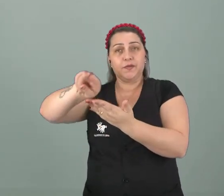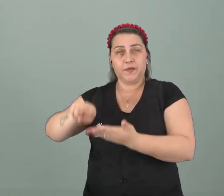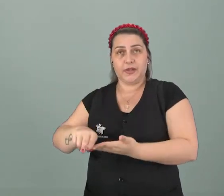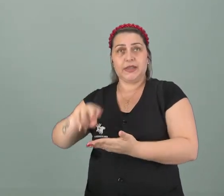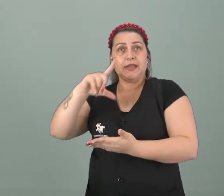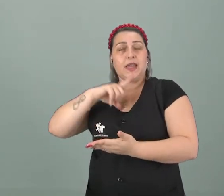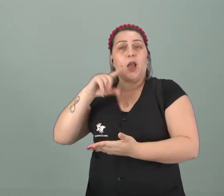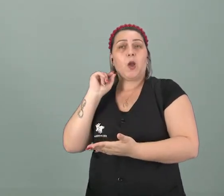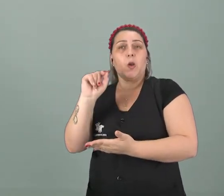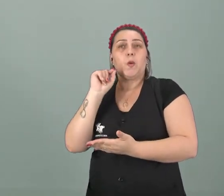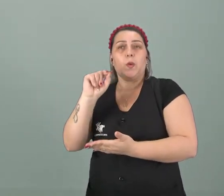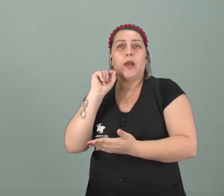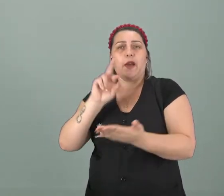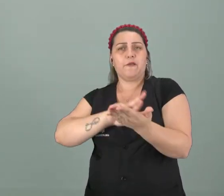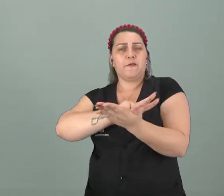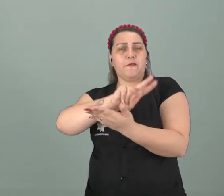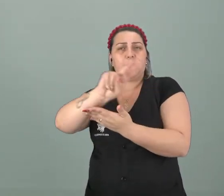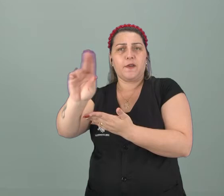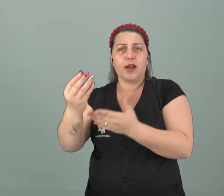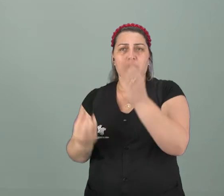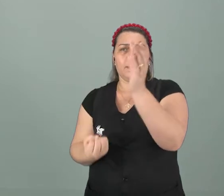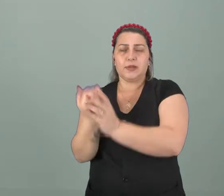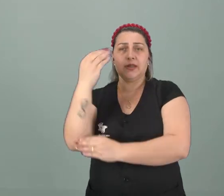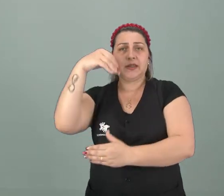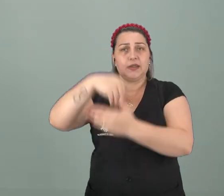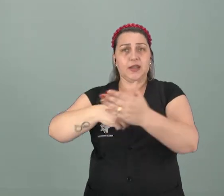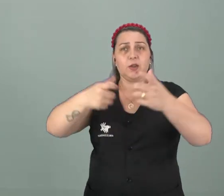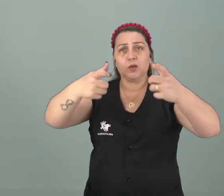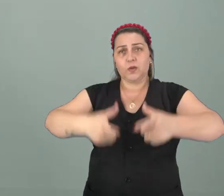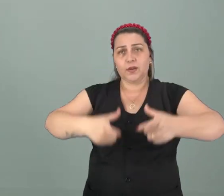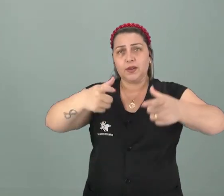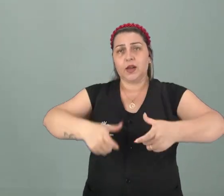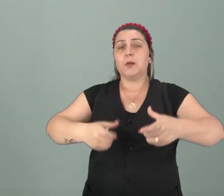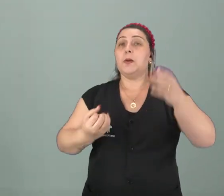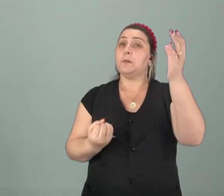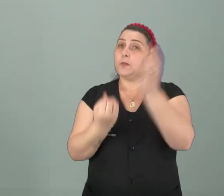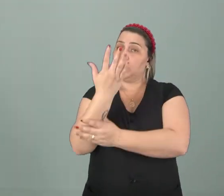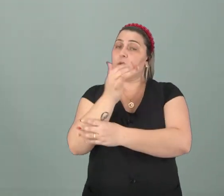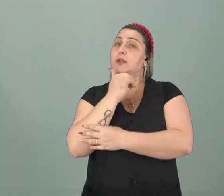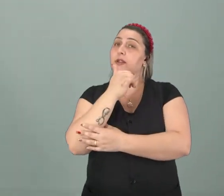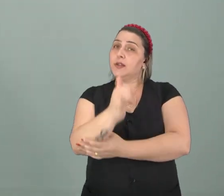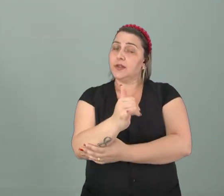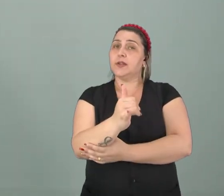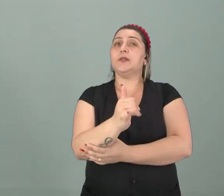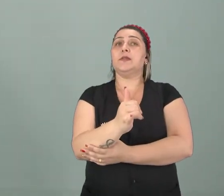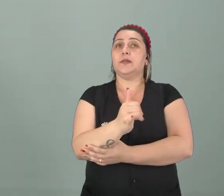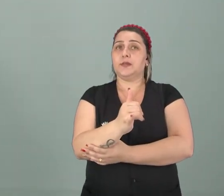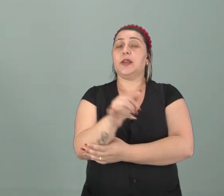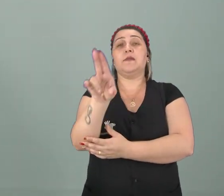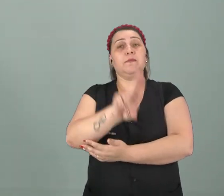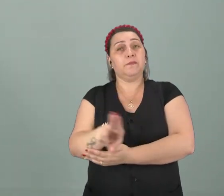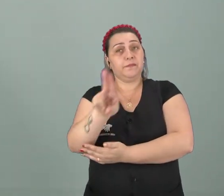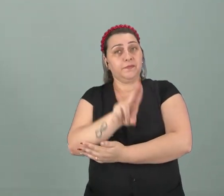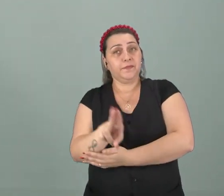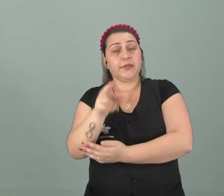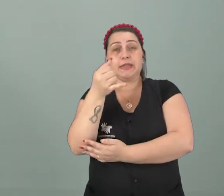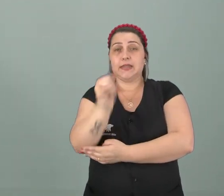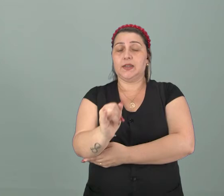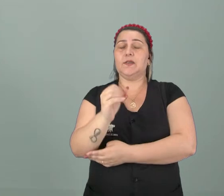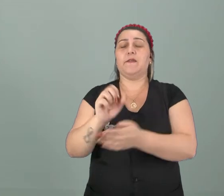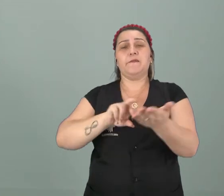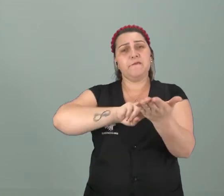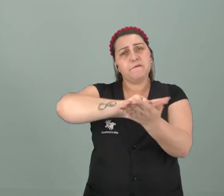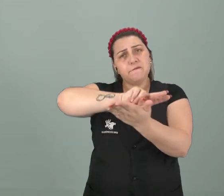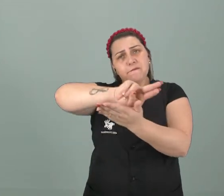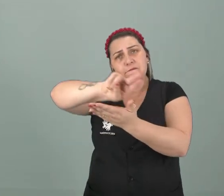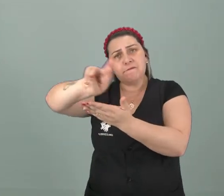Ele tem que adotar vários processos dentro do seu território para a produção da eletricidade que ele vai usar. Porque se você adota